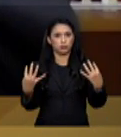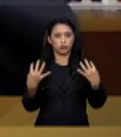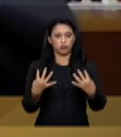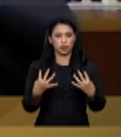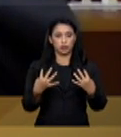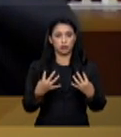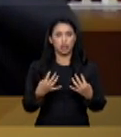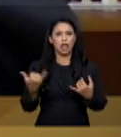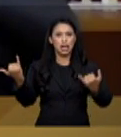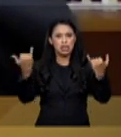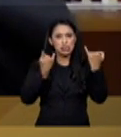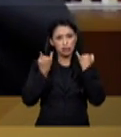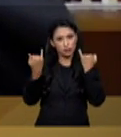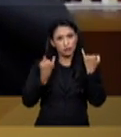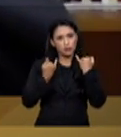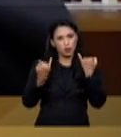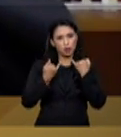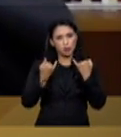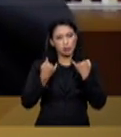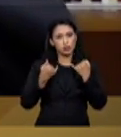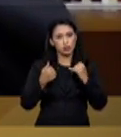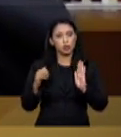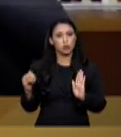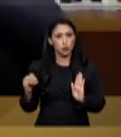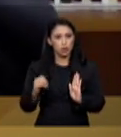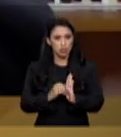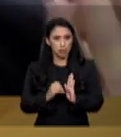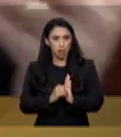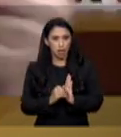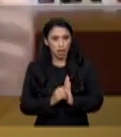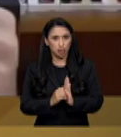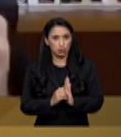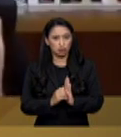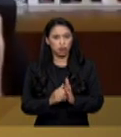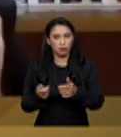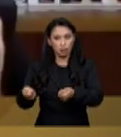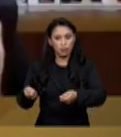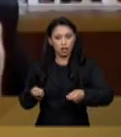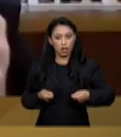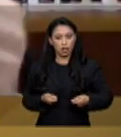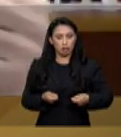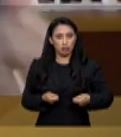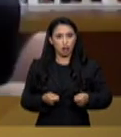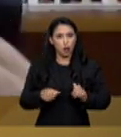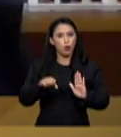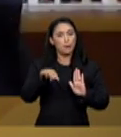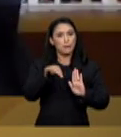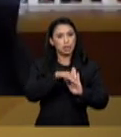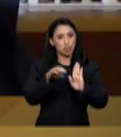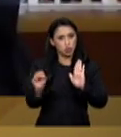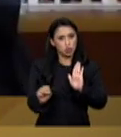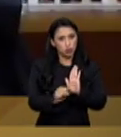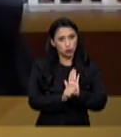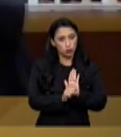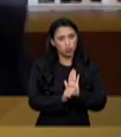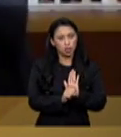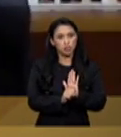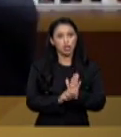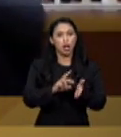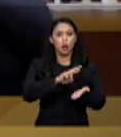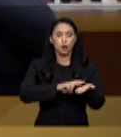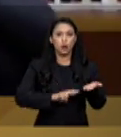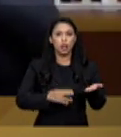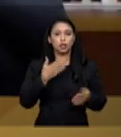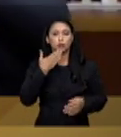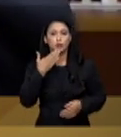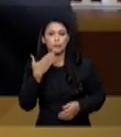as informações prestadas pelo Senado Federal ao receber o mandado de segurança. O relator pede informações à